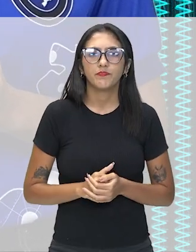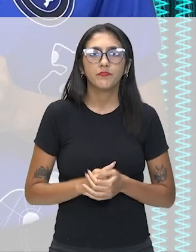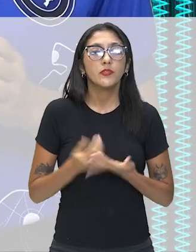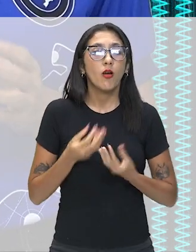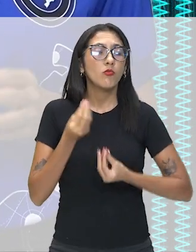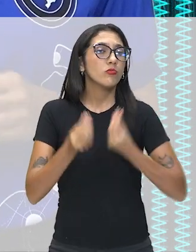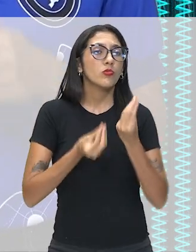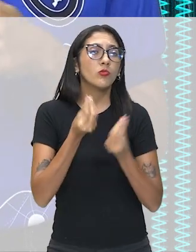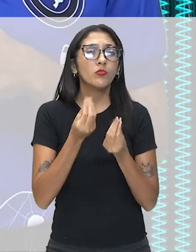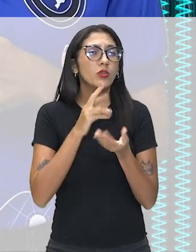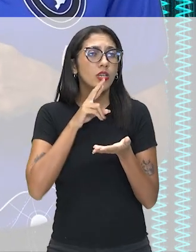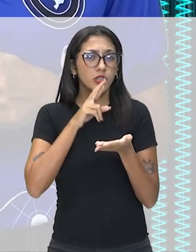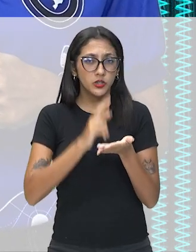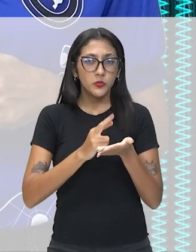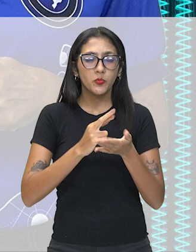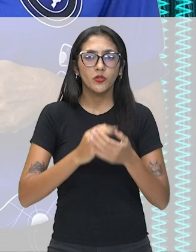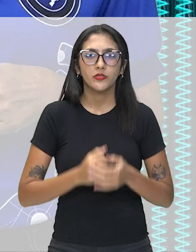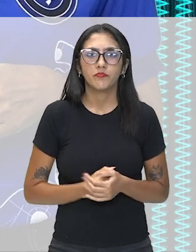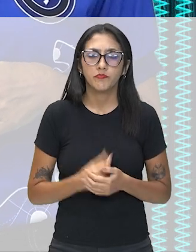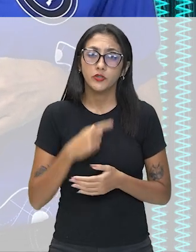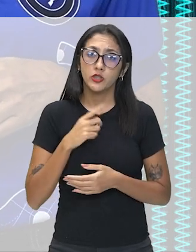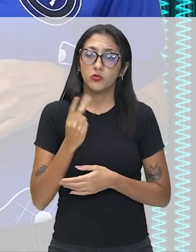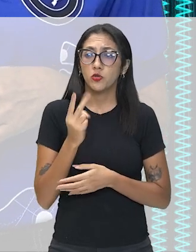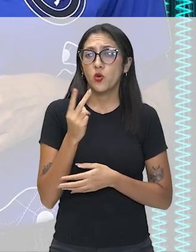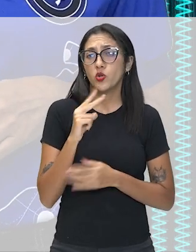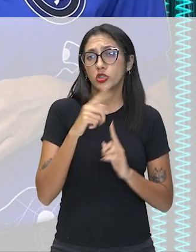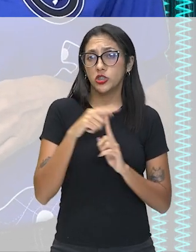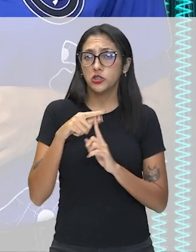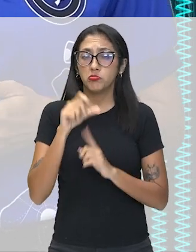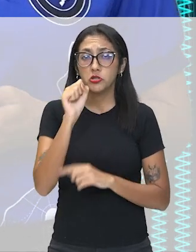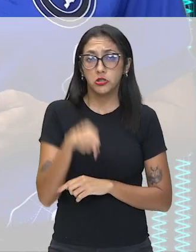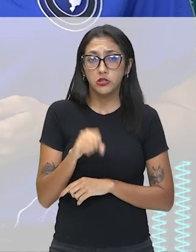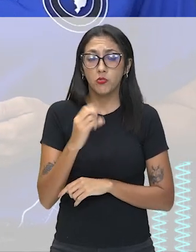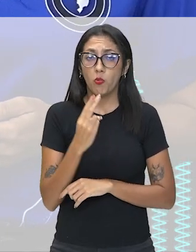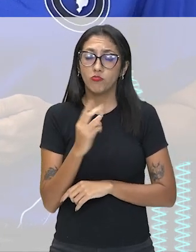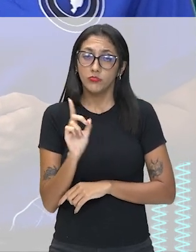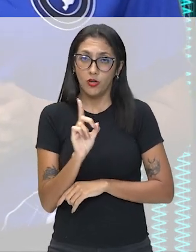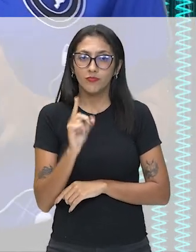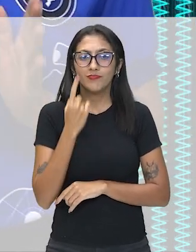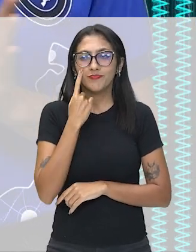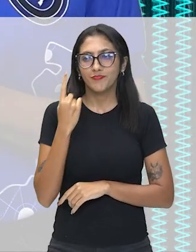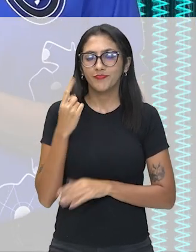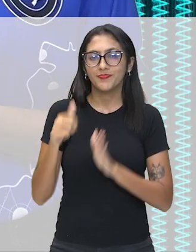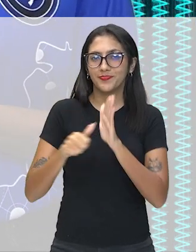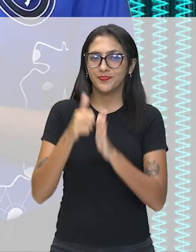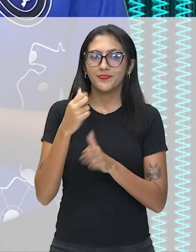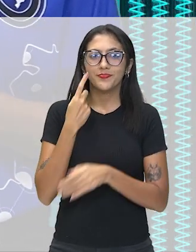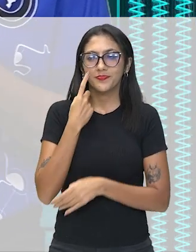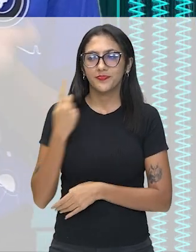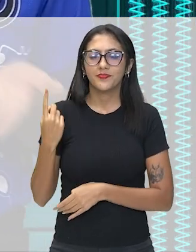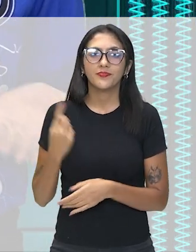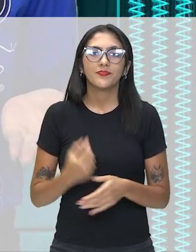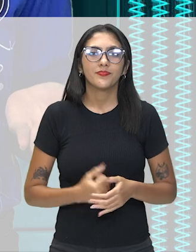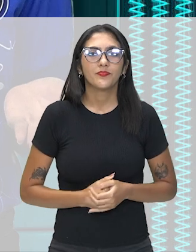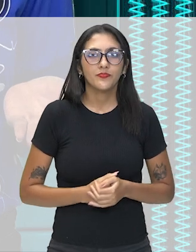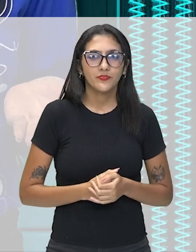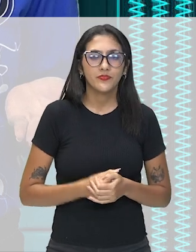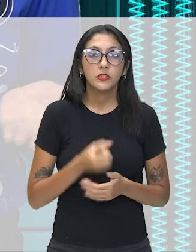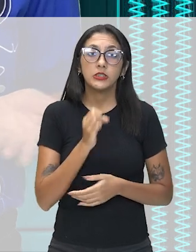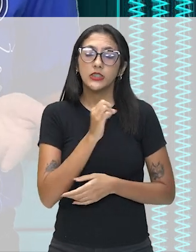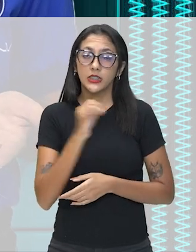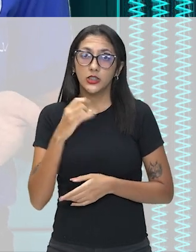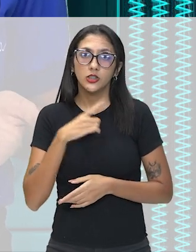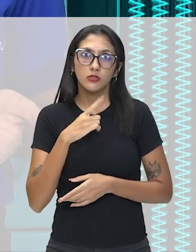gente tem duas opções, né? Se é positivo ou negativo, né? Sim ou não. Vamos ver a primeira aqui comigo. Então, a primeira, se for uma